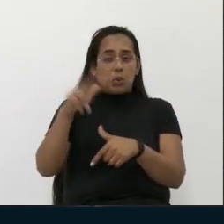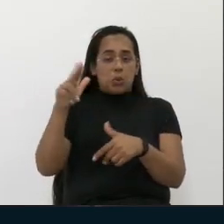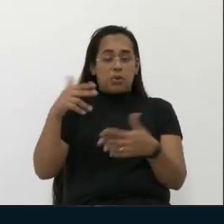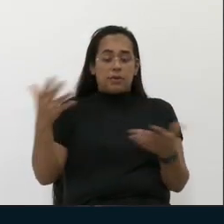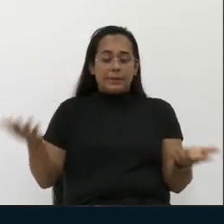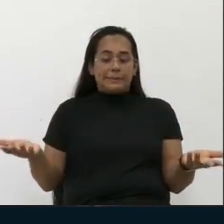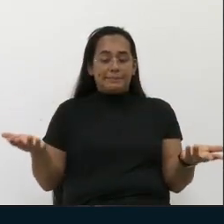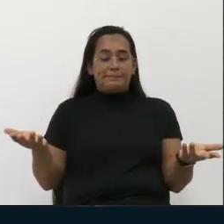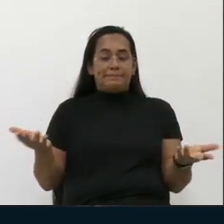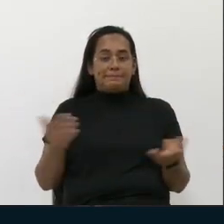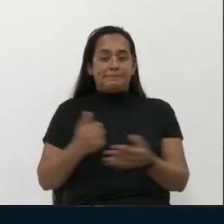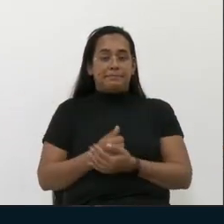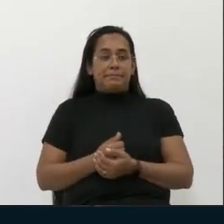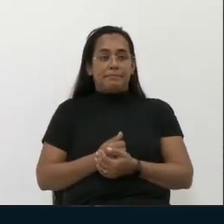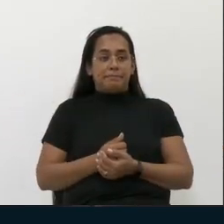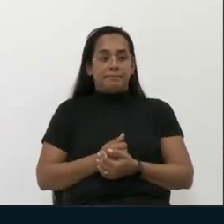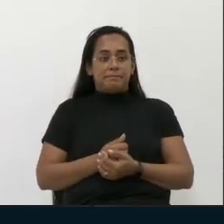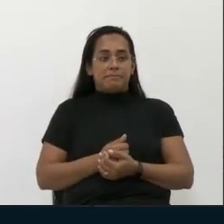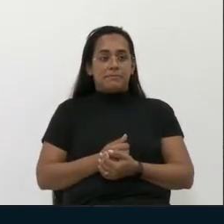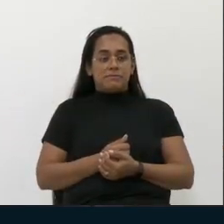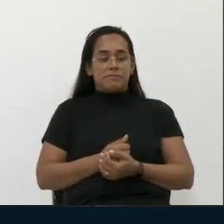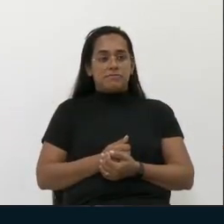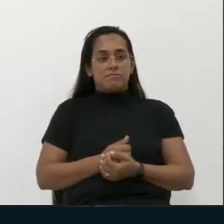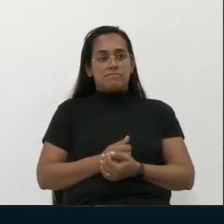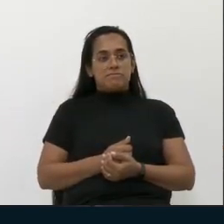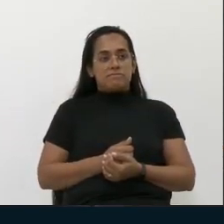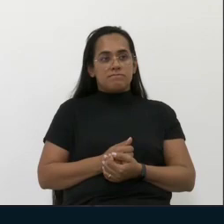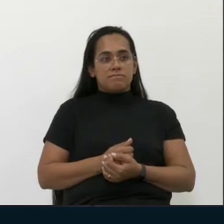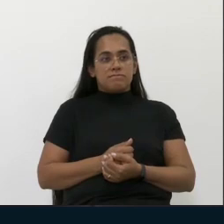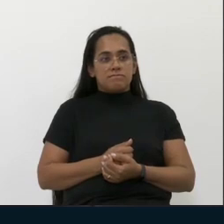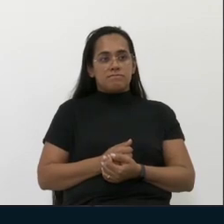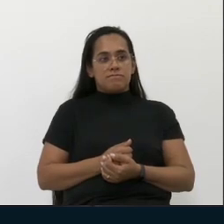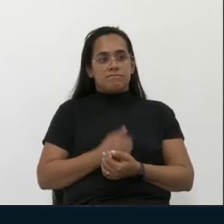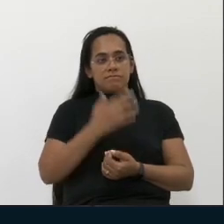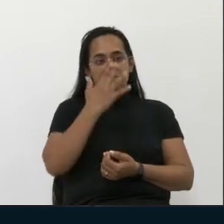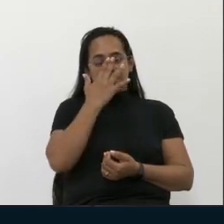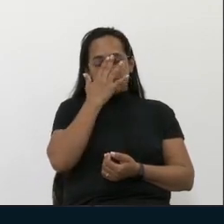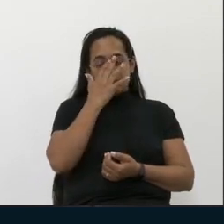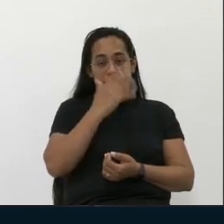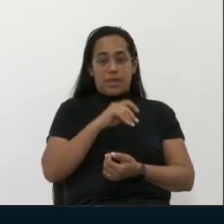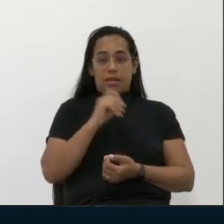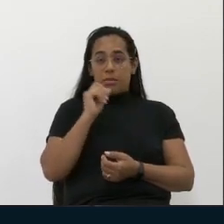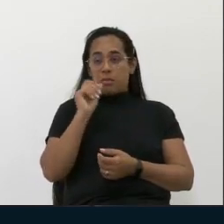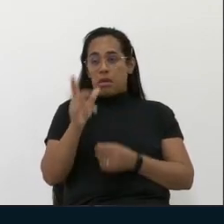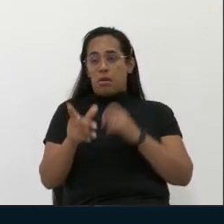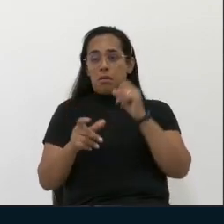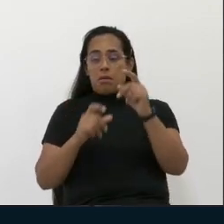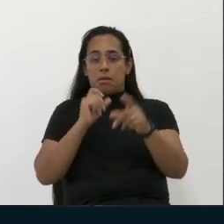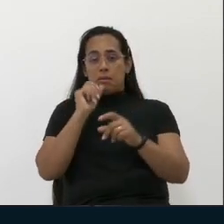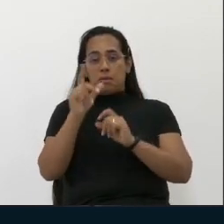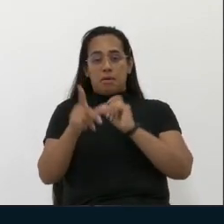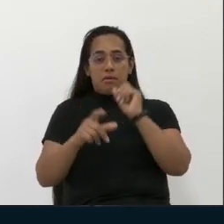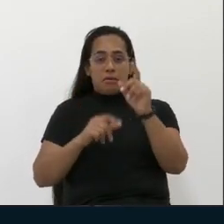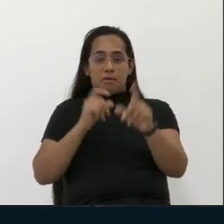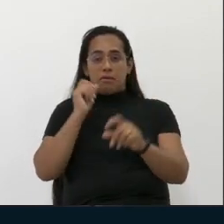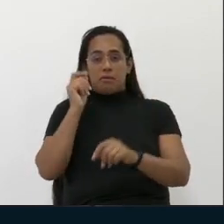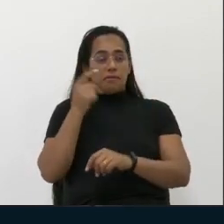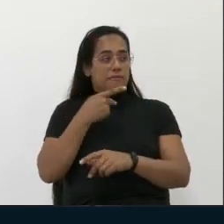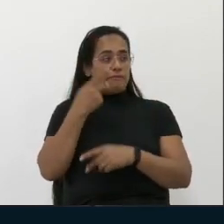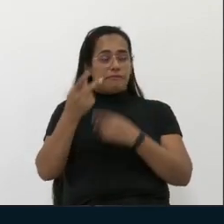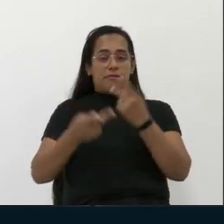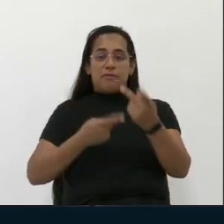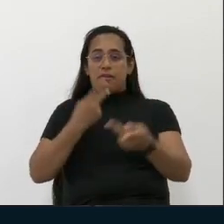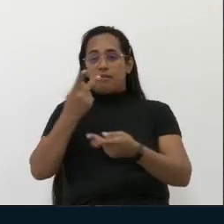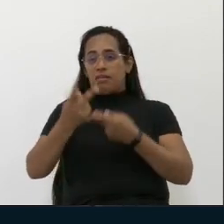tem que parar com esse negócio, né, de ficar que nem papagaio lá, repetindo que o povo, que a população, que pessoas